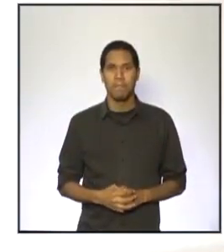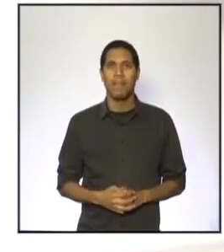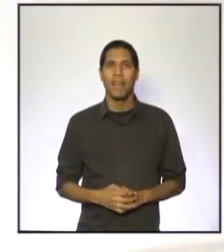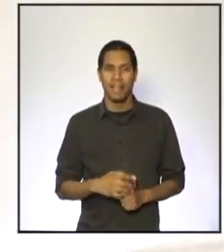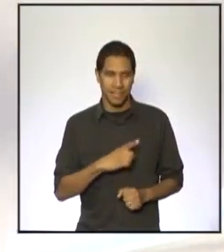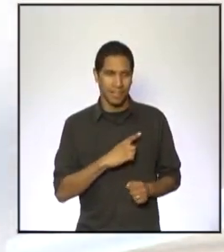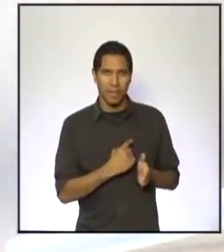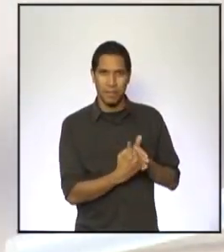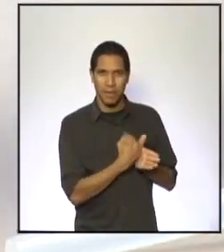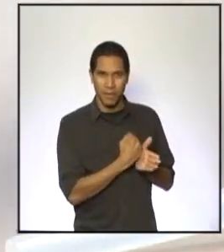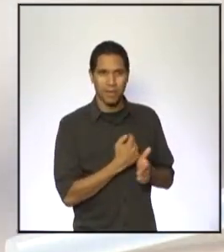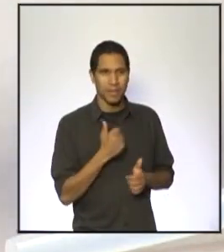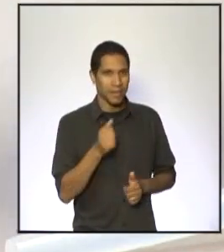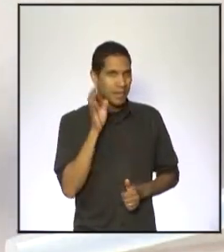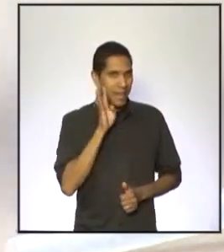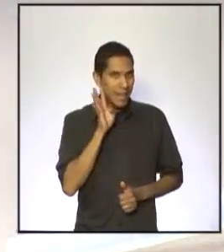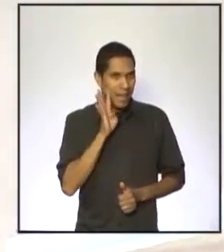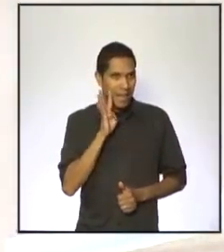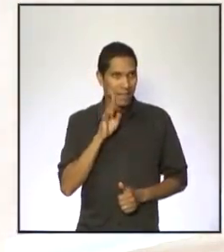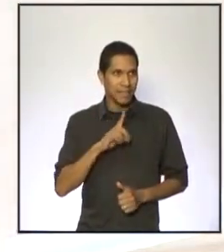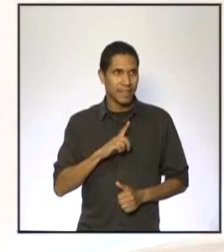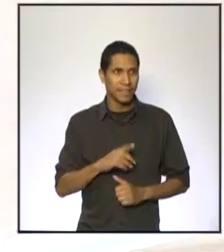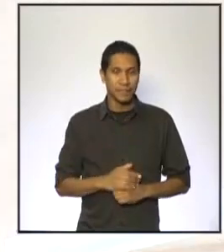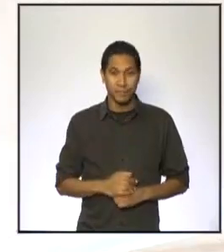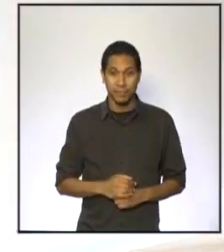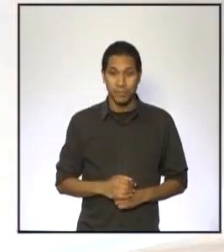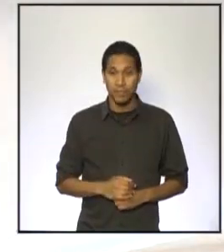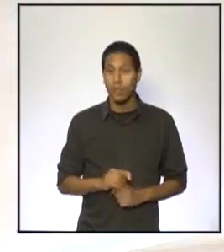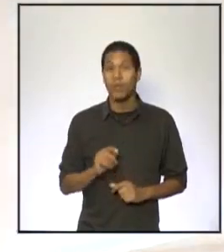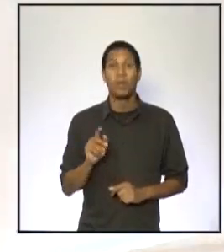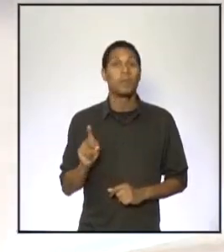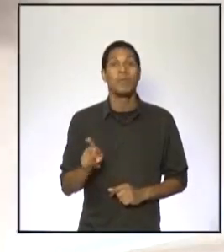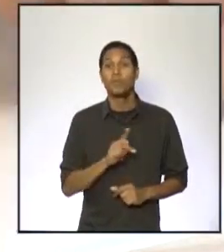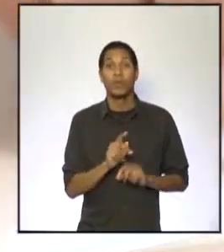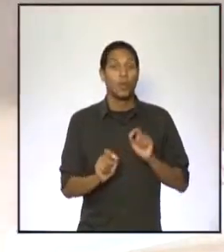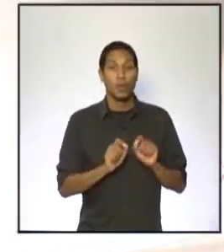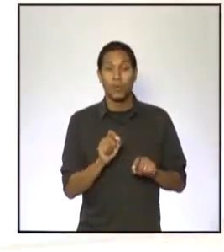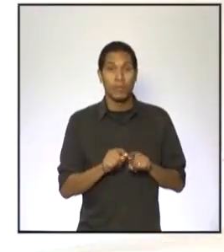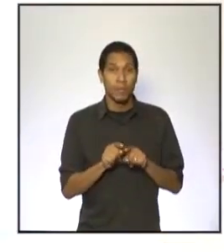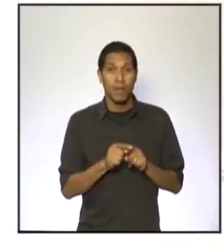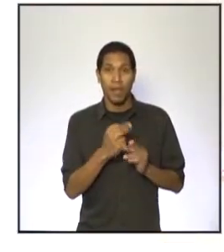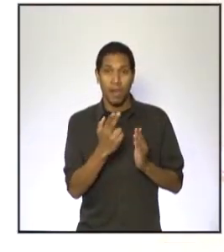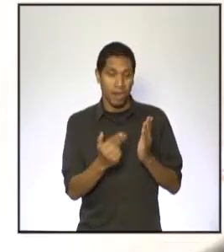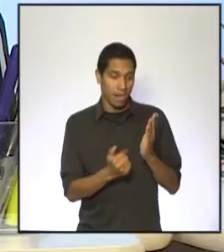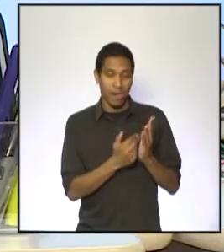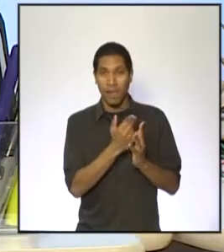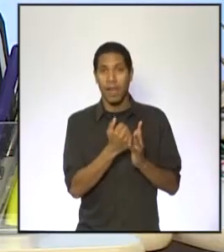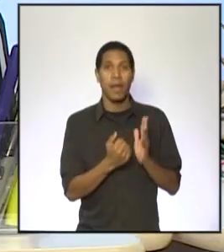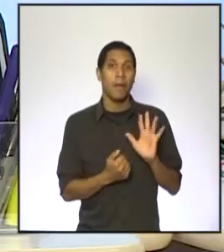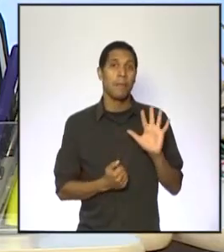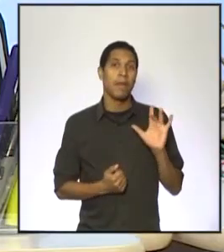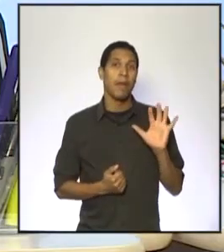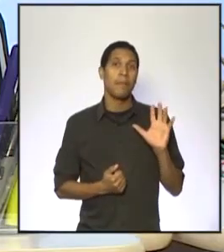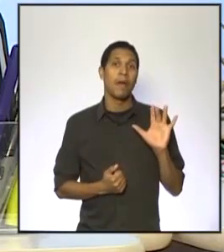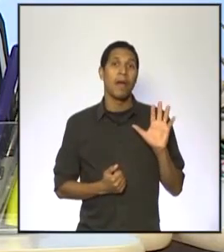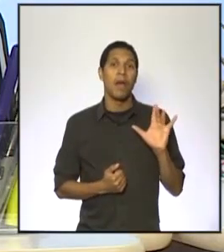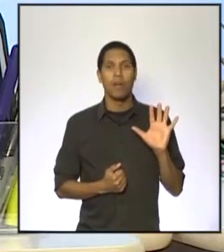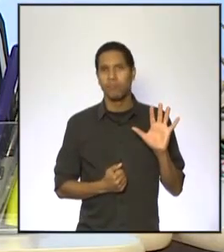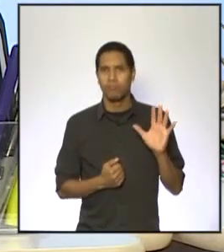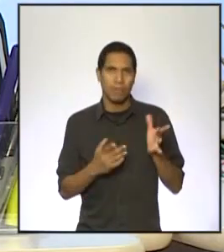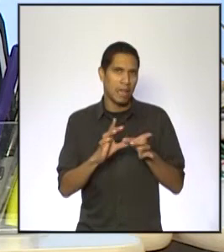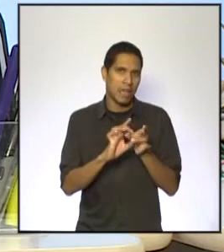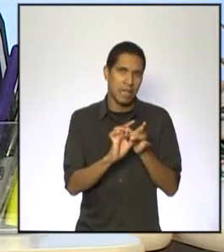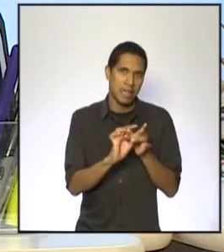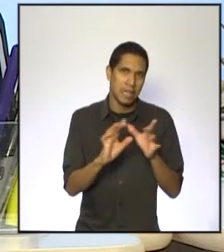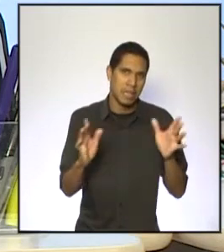uma pergunta bem bacana. Professora, como posso enfeitar a minha mão? Da melhor maneira que você achar melhor.